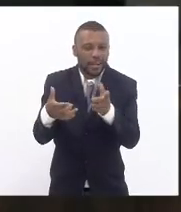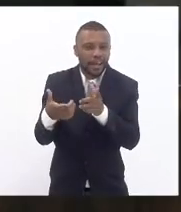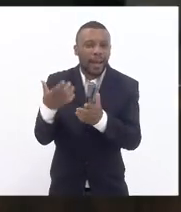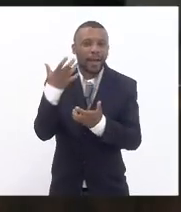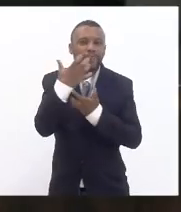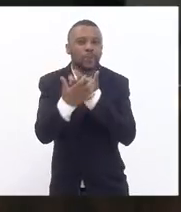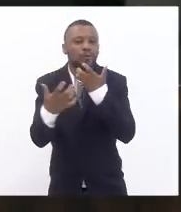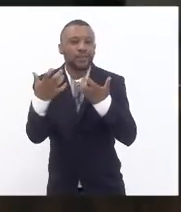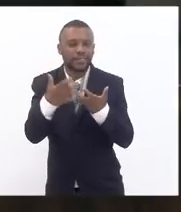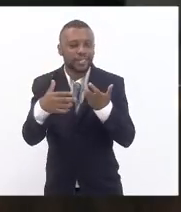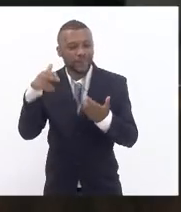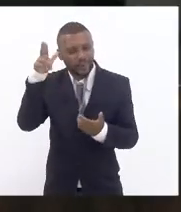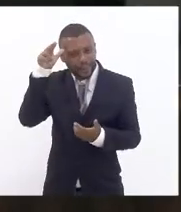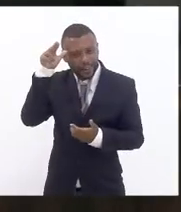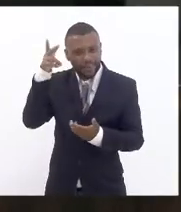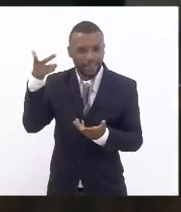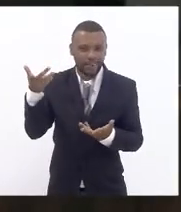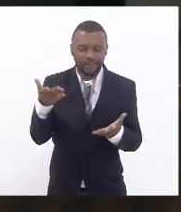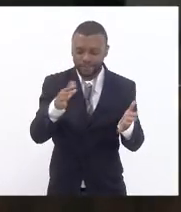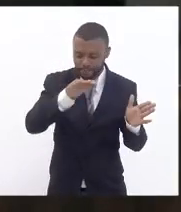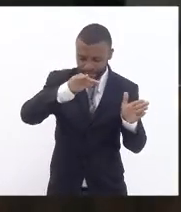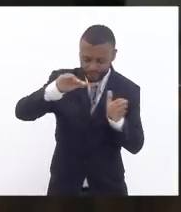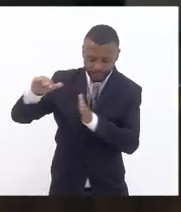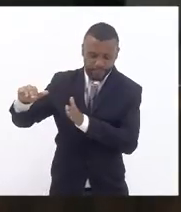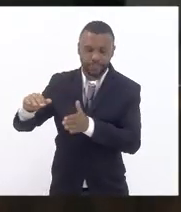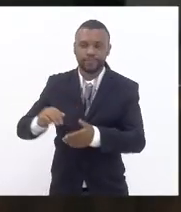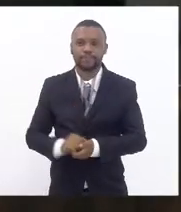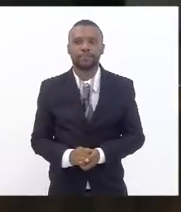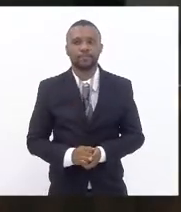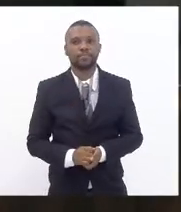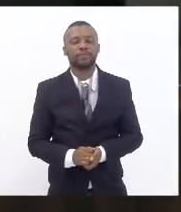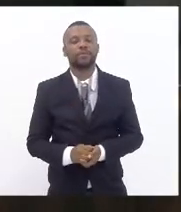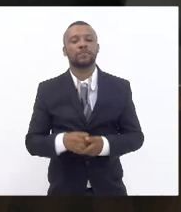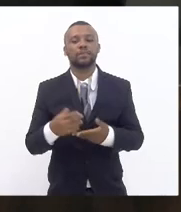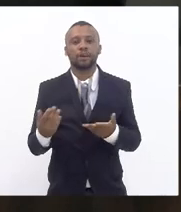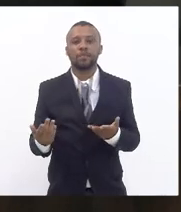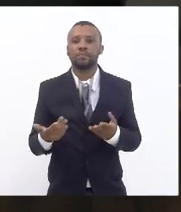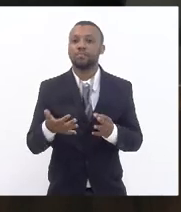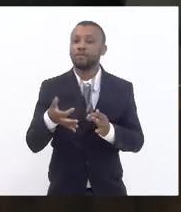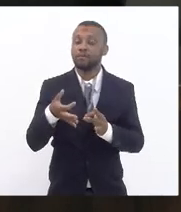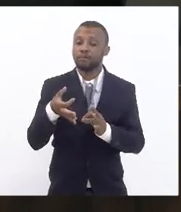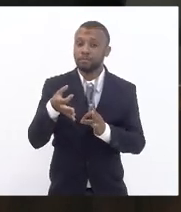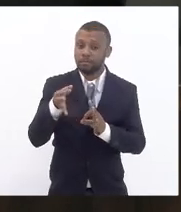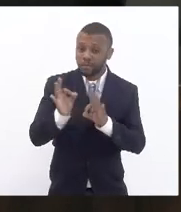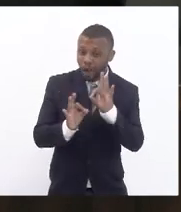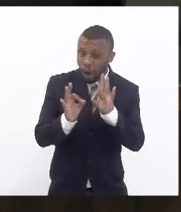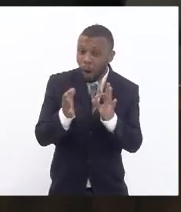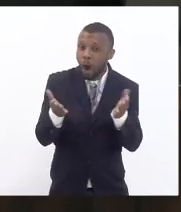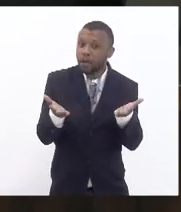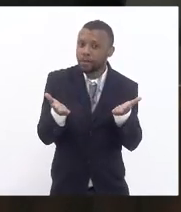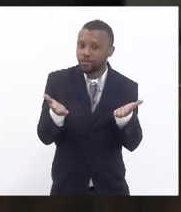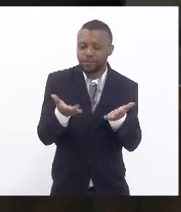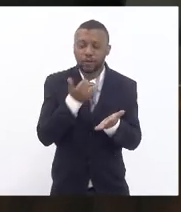deputado. Anuncio. Incluído na ordem do dia... Não.